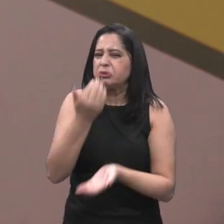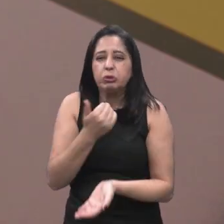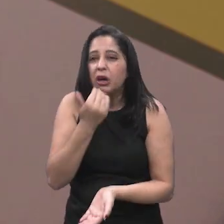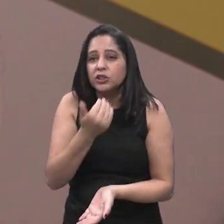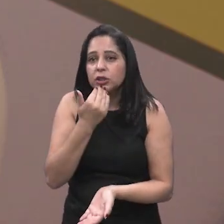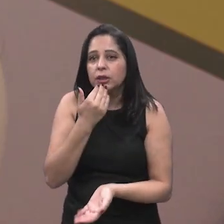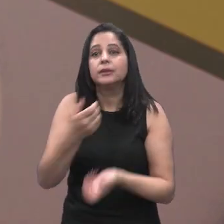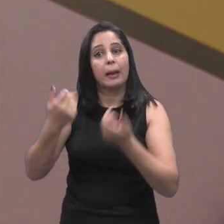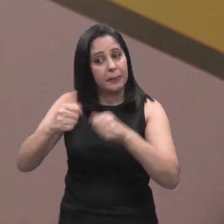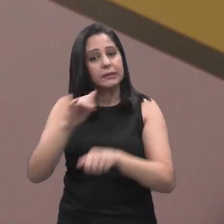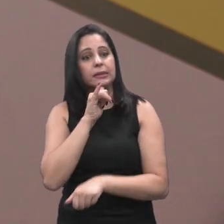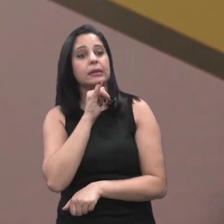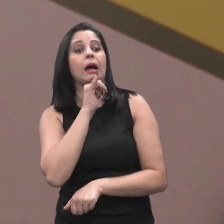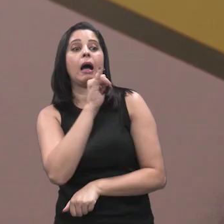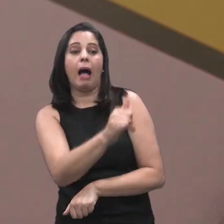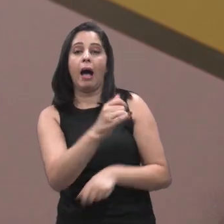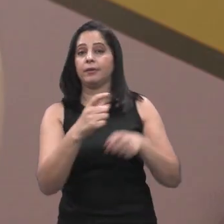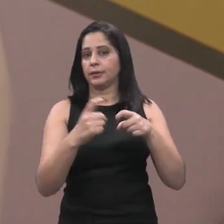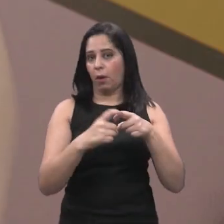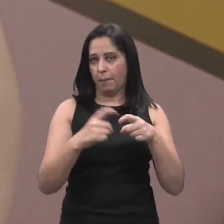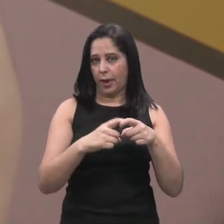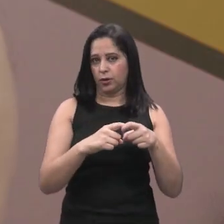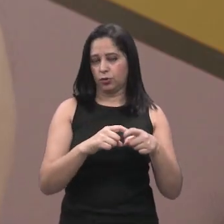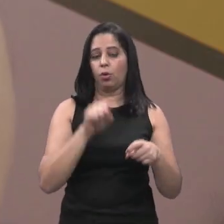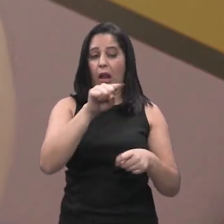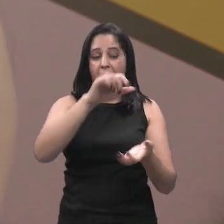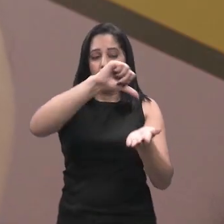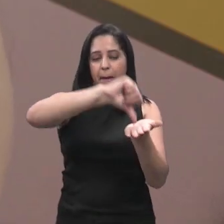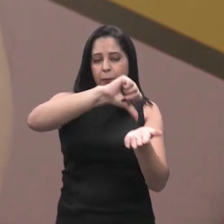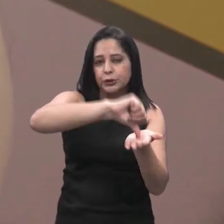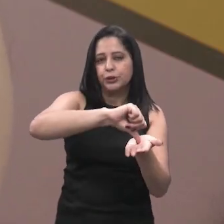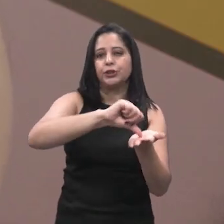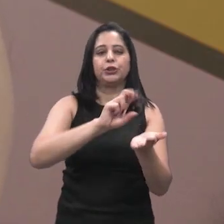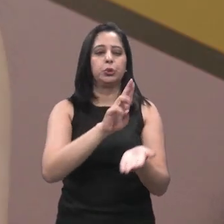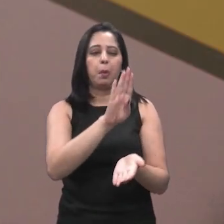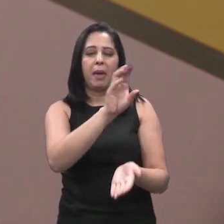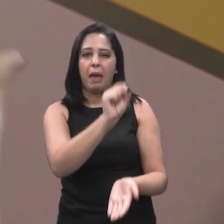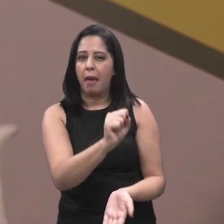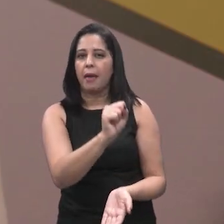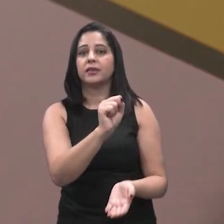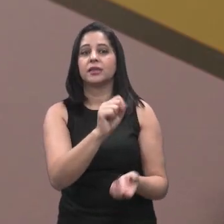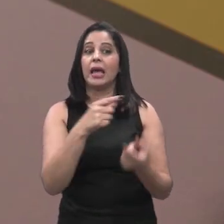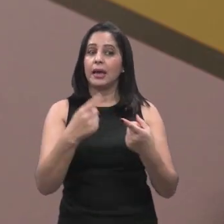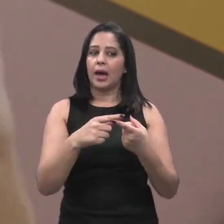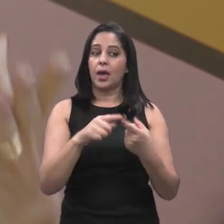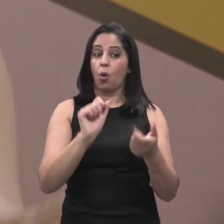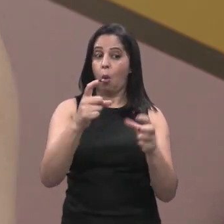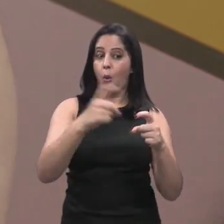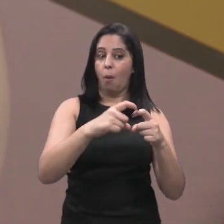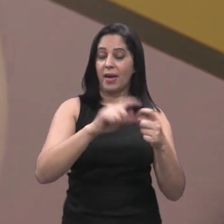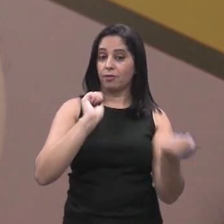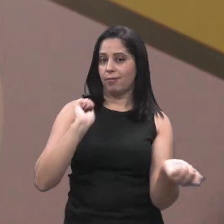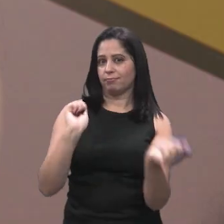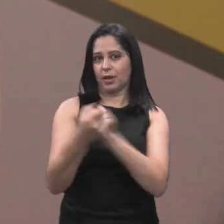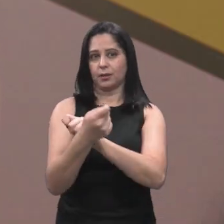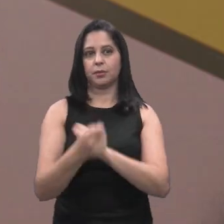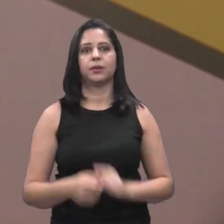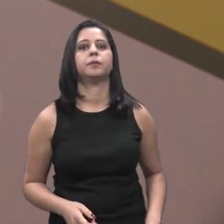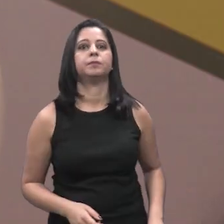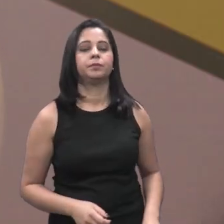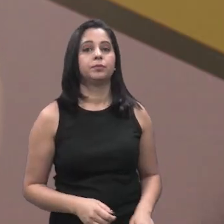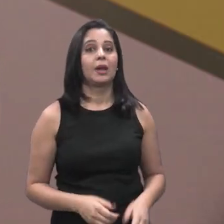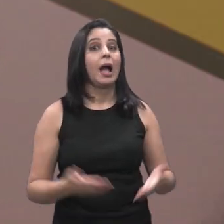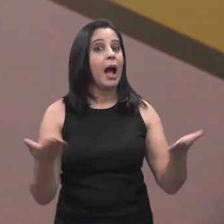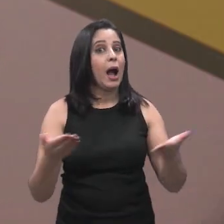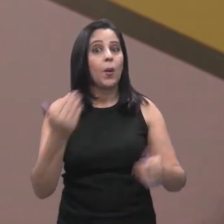a sua pressão não está controlando com aquela medicação, converse com o seu médico do postinho, da UBS, que